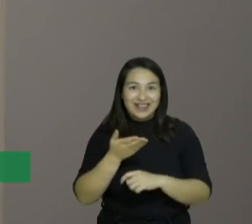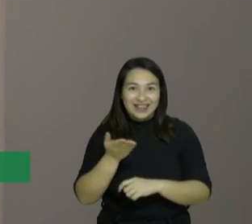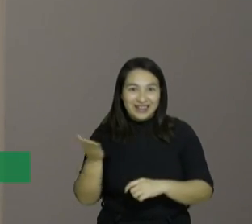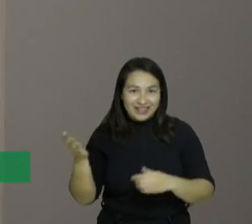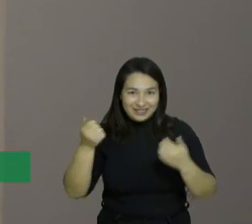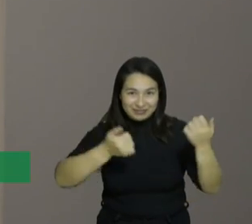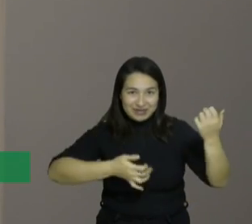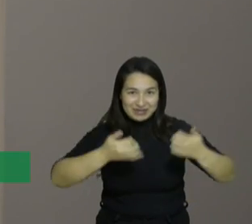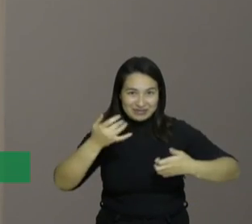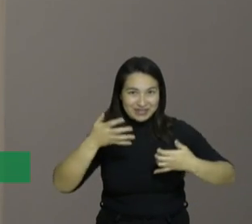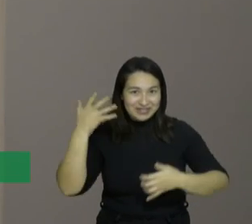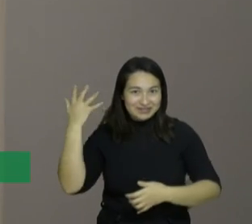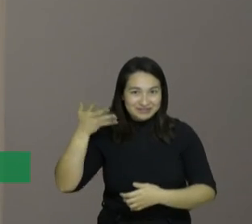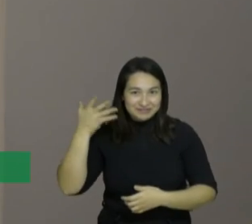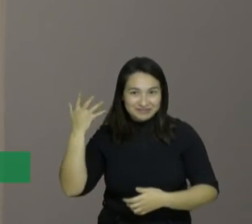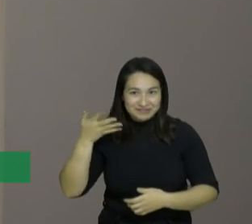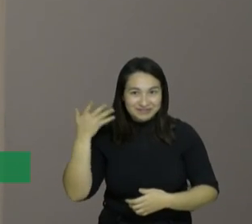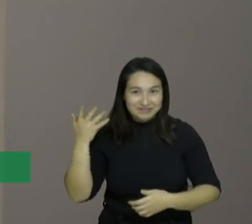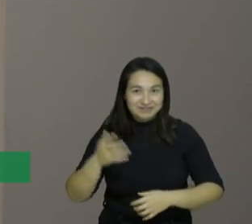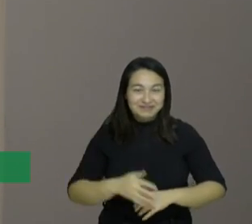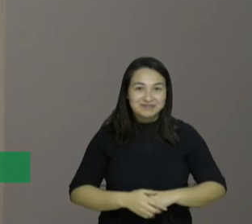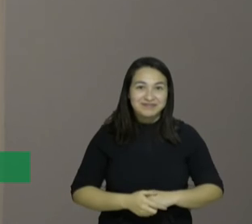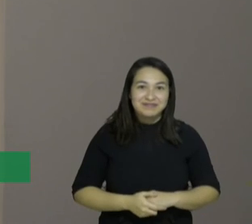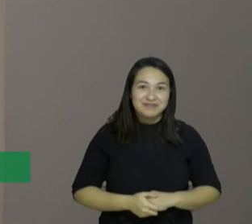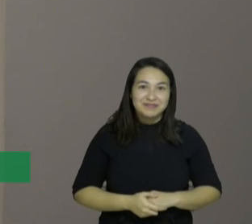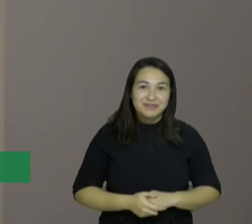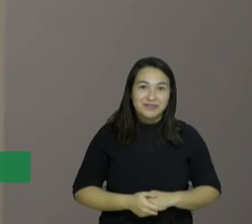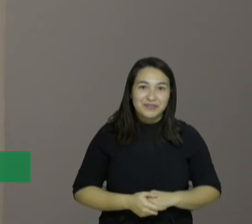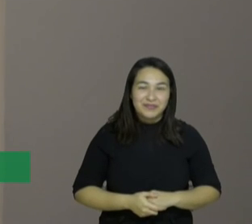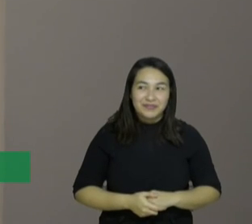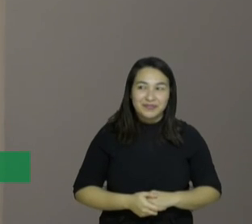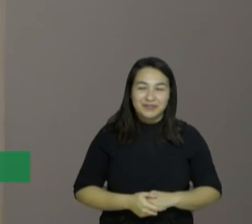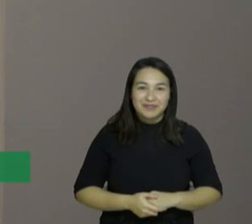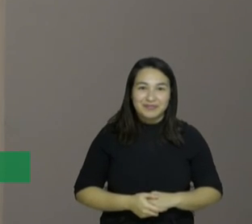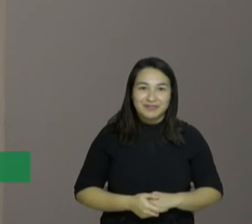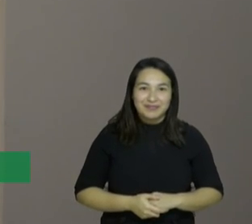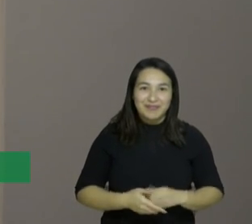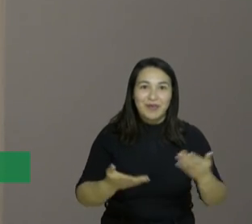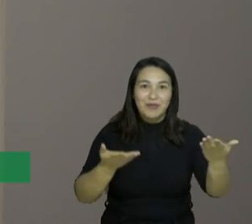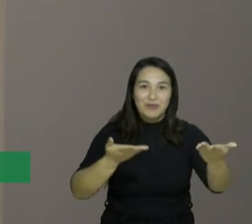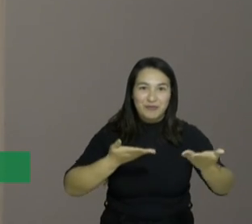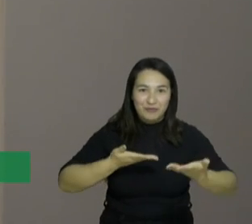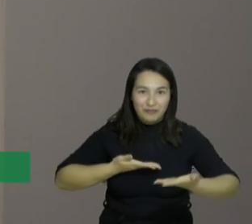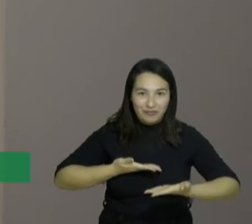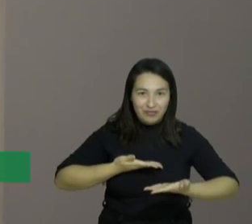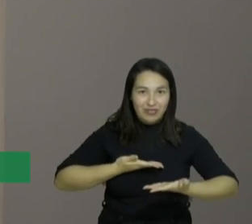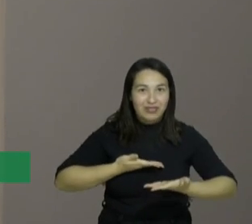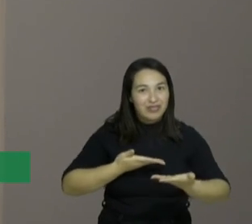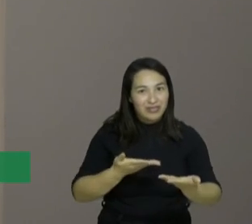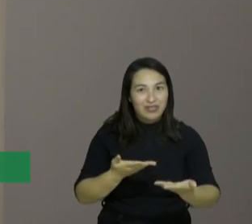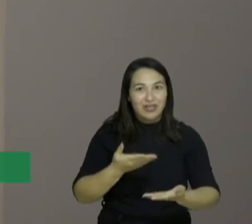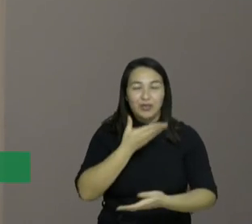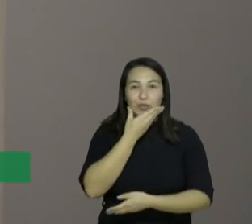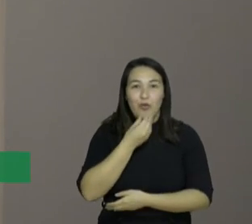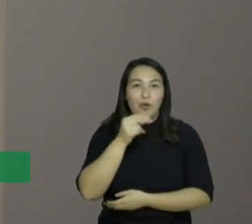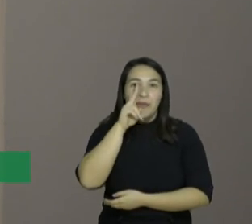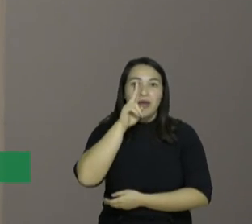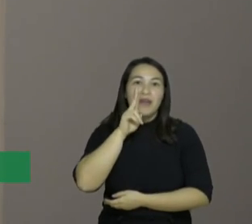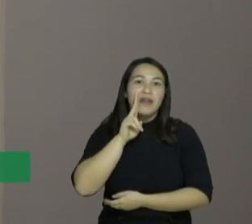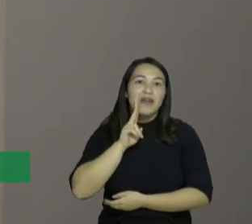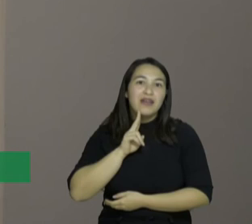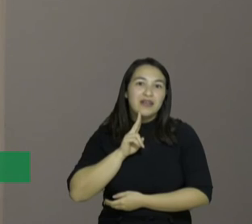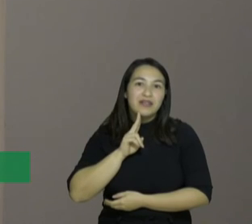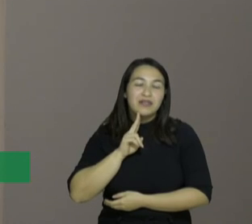eh eui fui convidado pelo Deputado Ivan nates para fazer o o